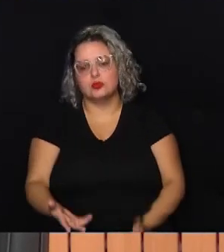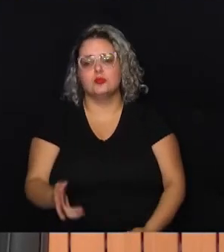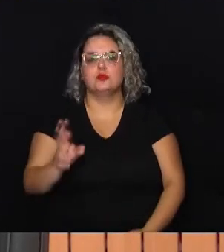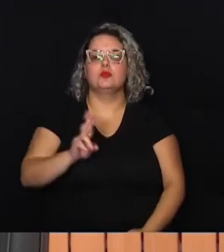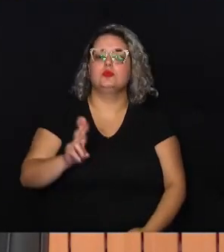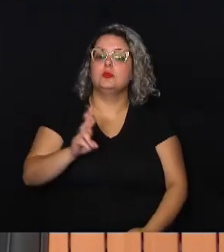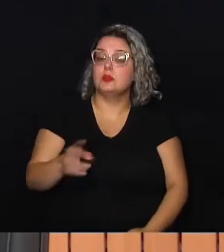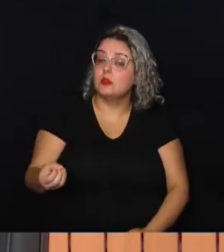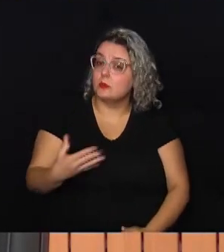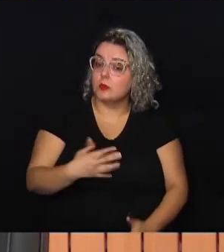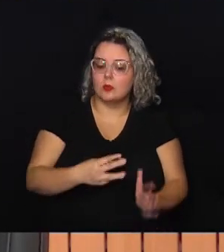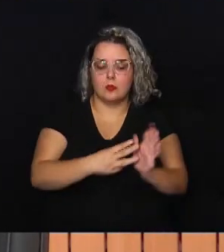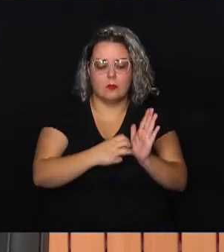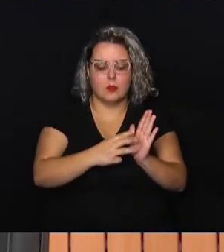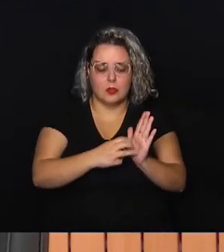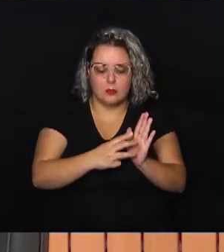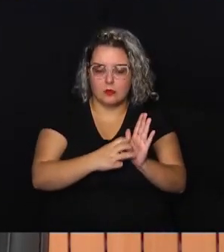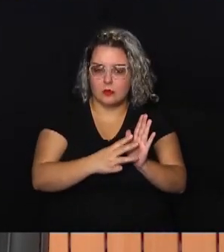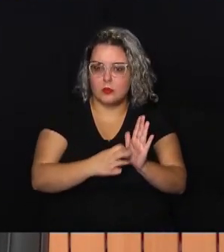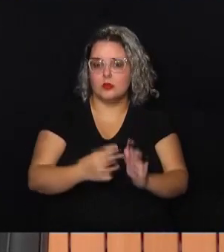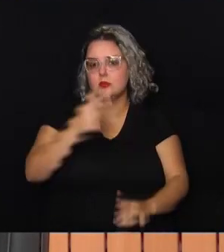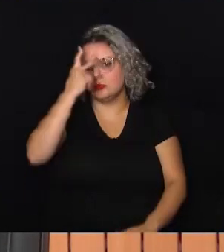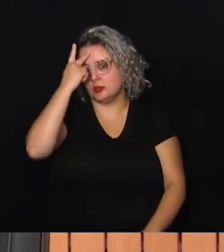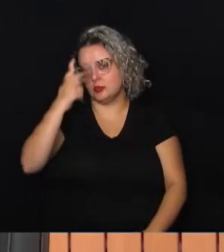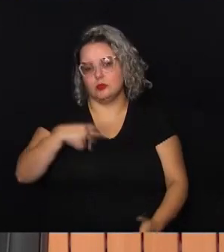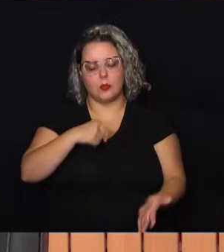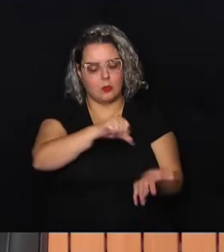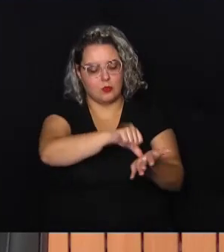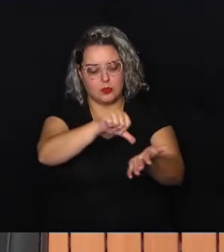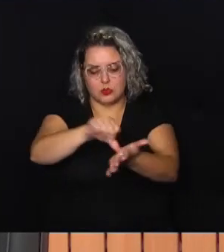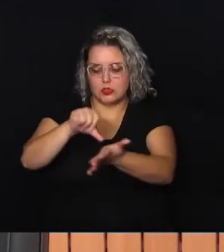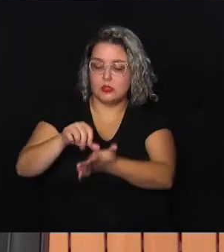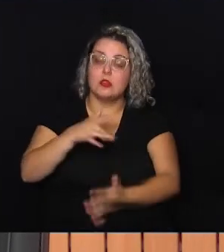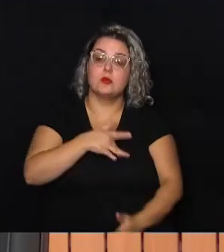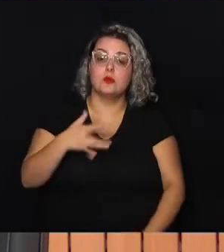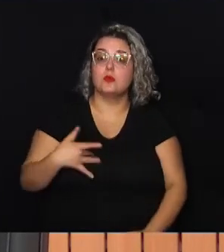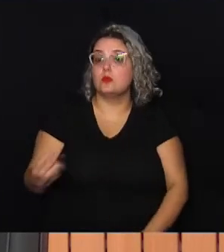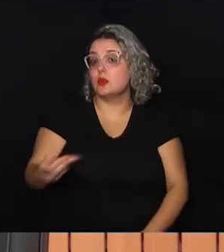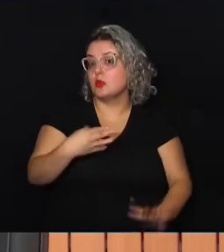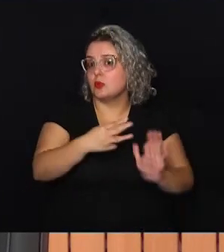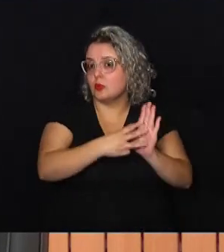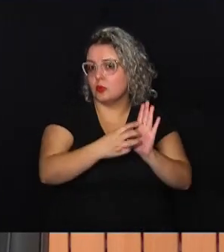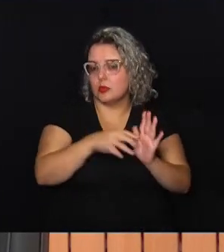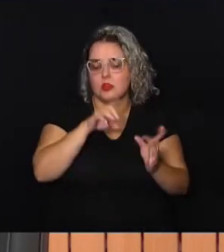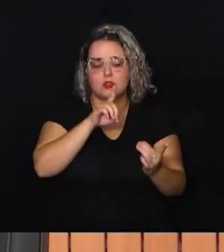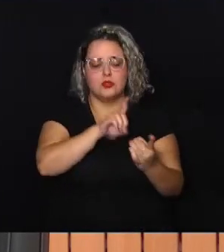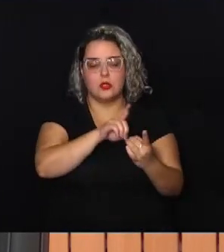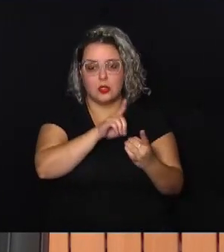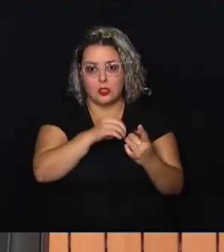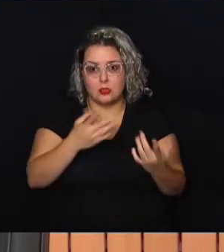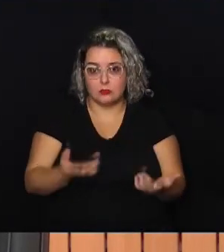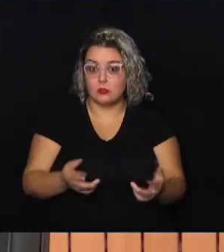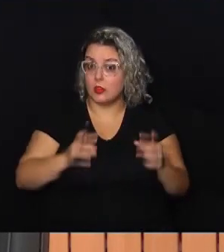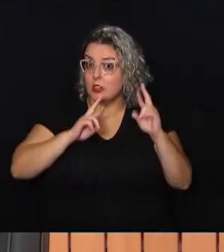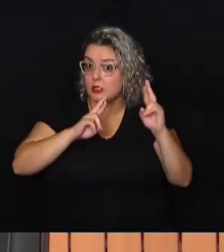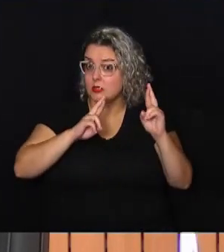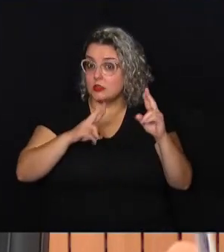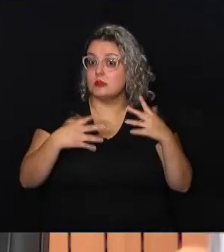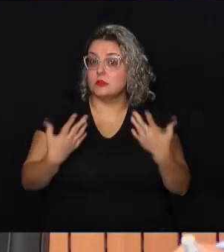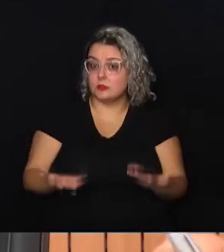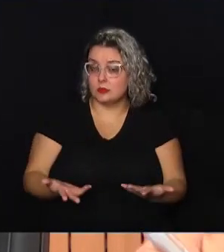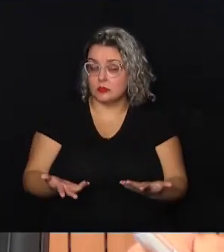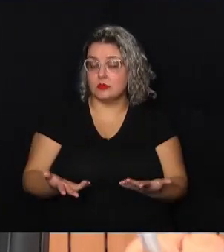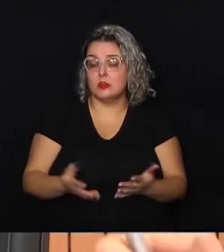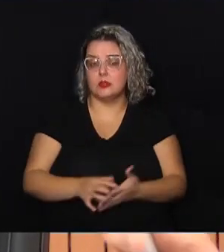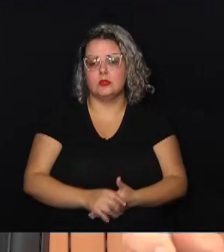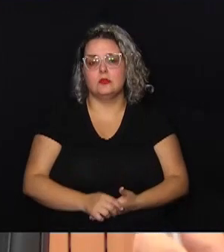novas metodologias, inclusive nos próprios centros de saúde, uma nova metodologia de atendimento. Espero que, com isso, a